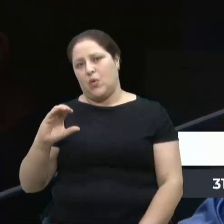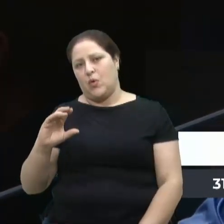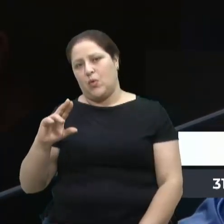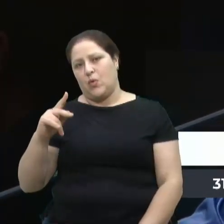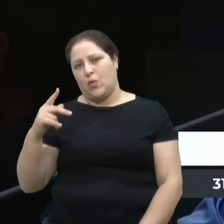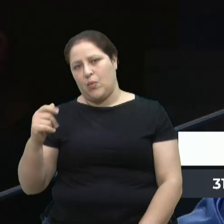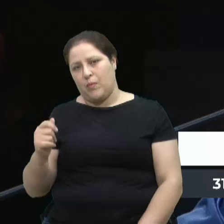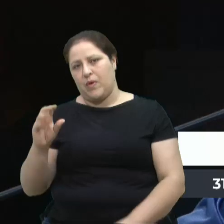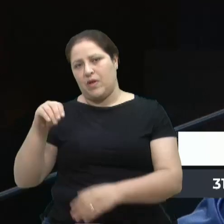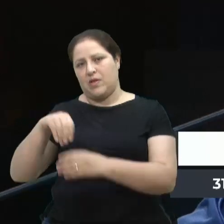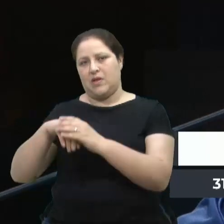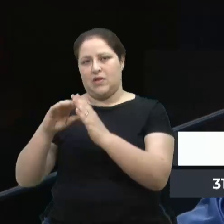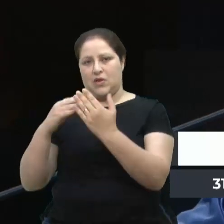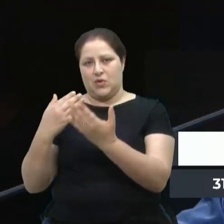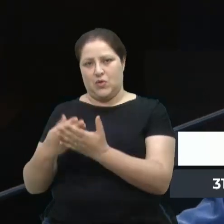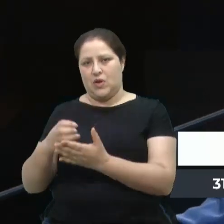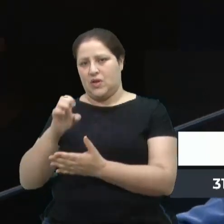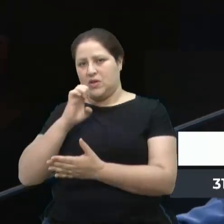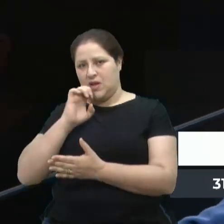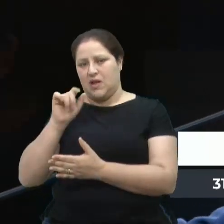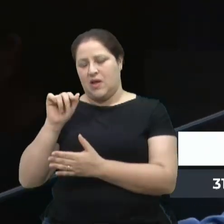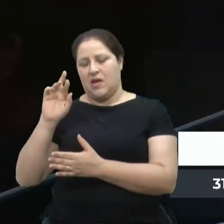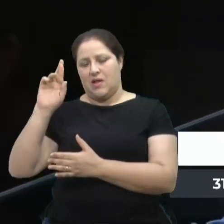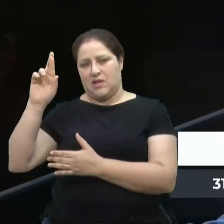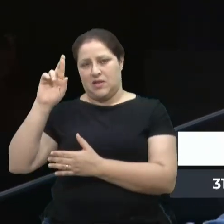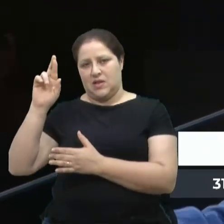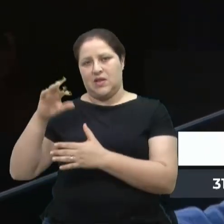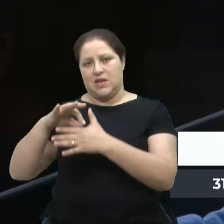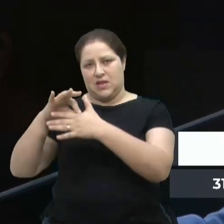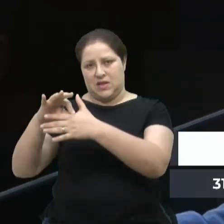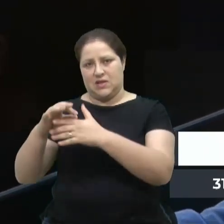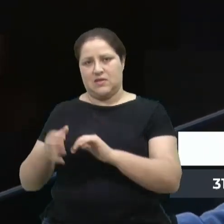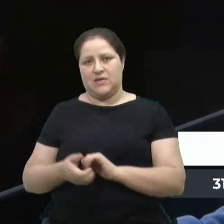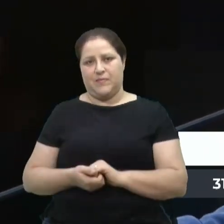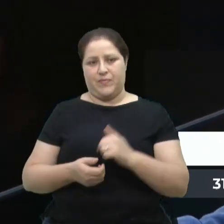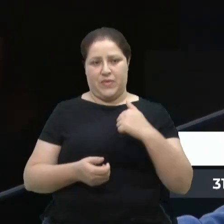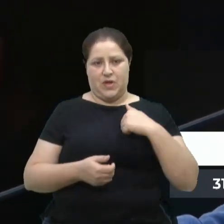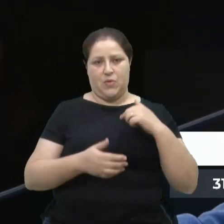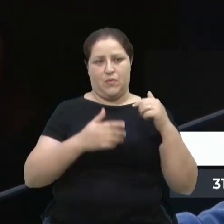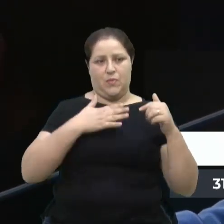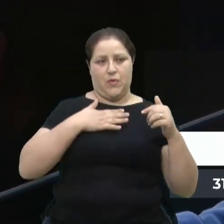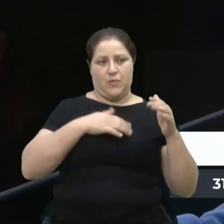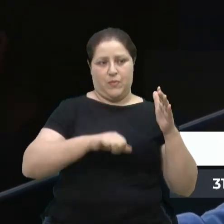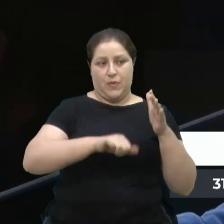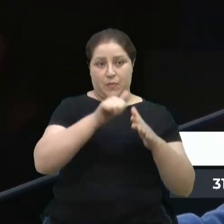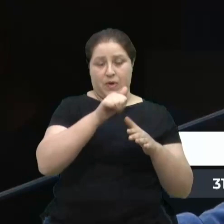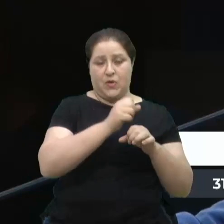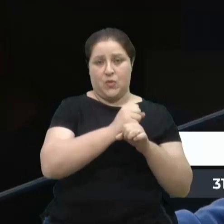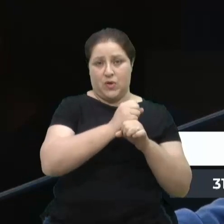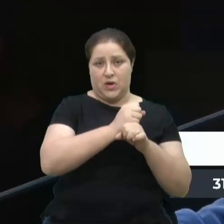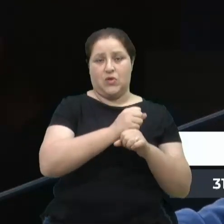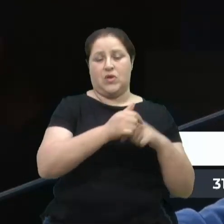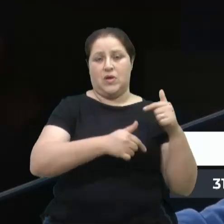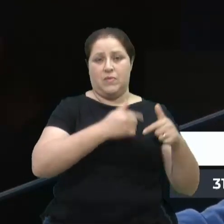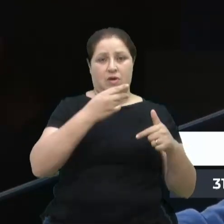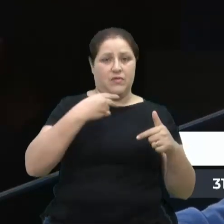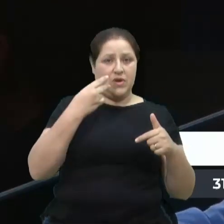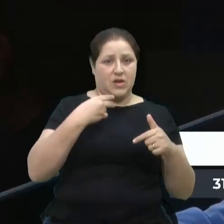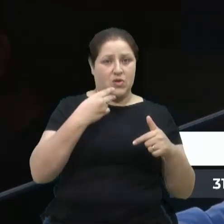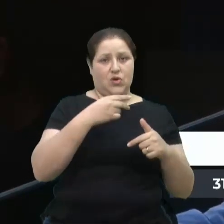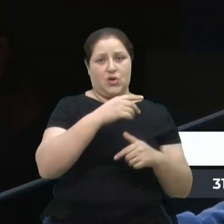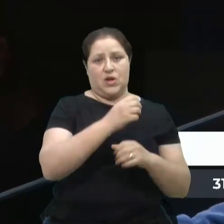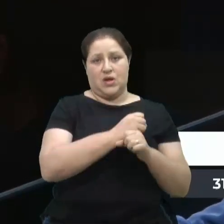lideranças. Eu estava no meu primeiro ano de mandato, em 2013, e a Câmara de Vereadores, naquela